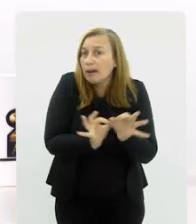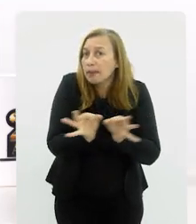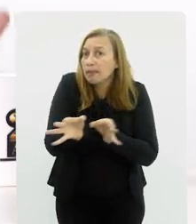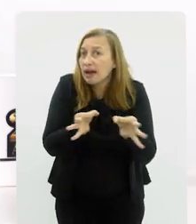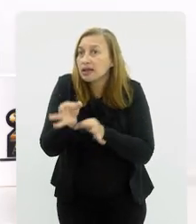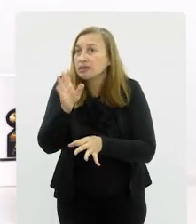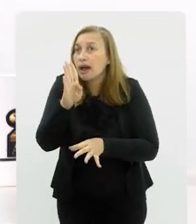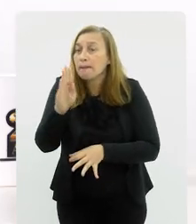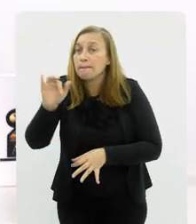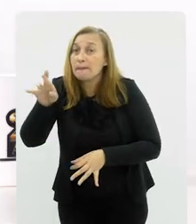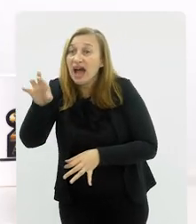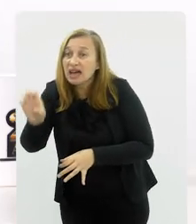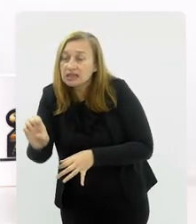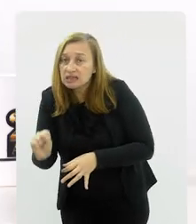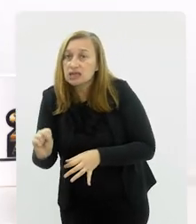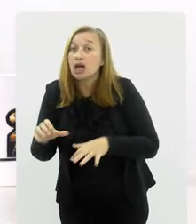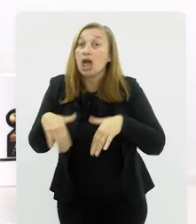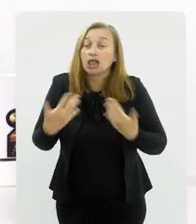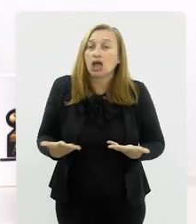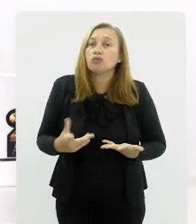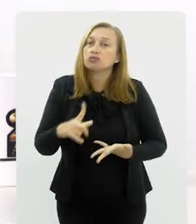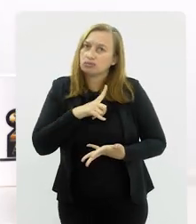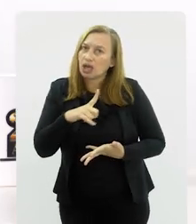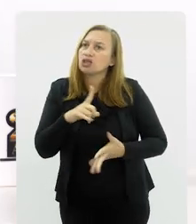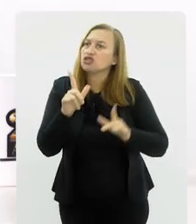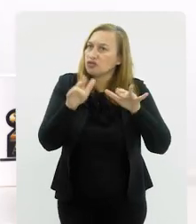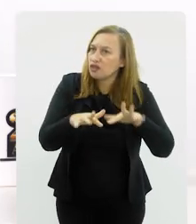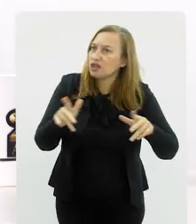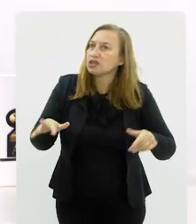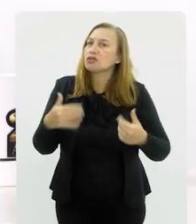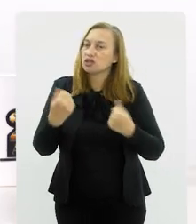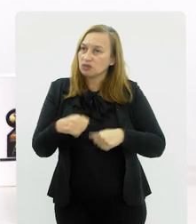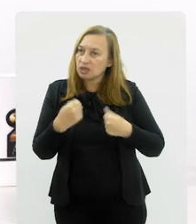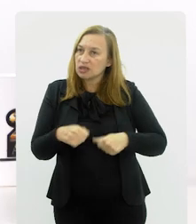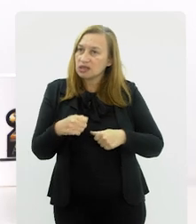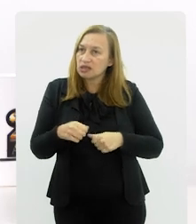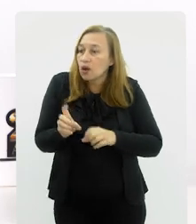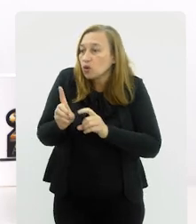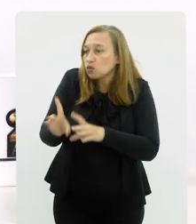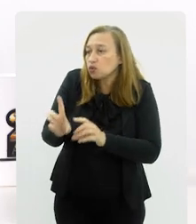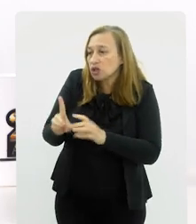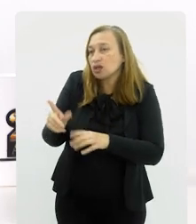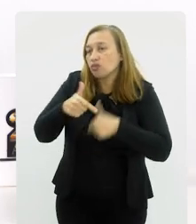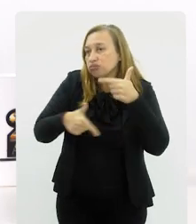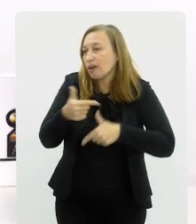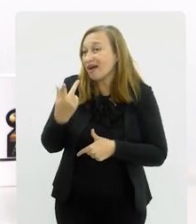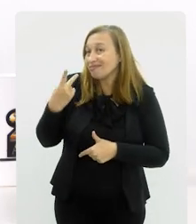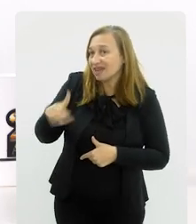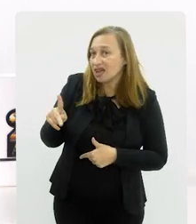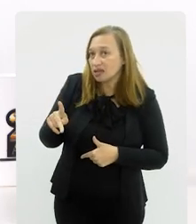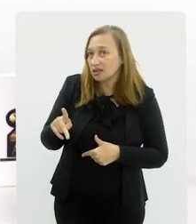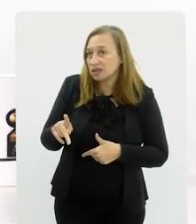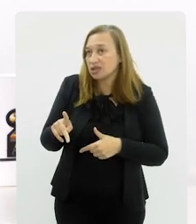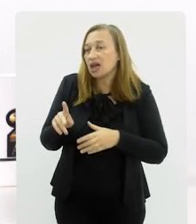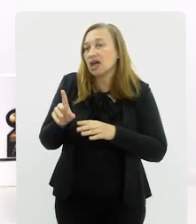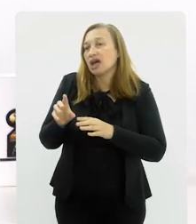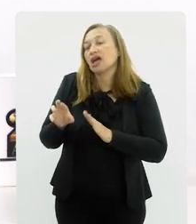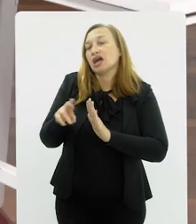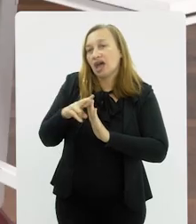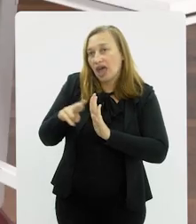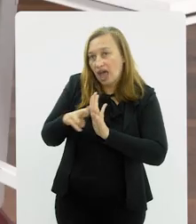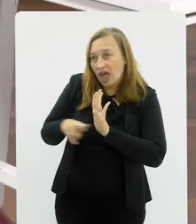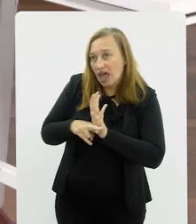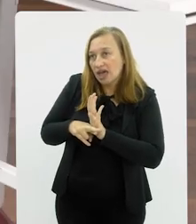eles já estavam montando base. Sim. Sabe? Então tem essas diferenças. E eu acho que tem que doutrinar o trabalho deles. Principalmente na parte